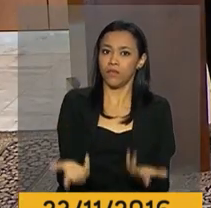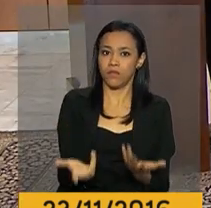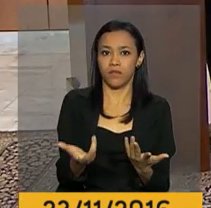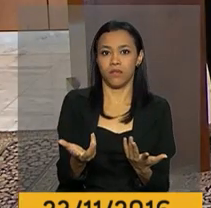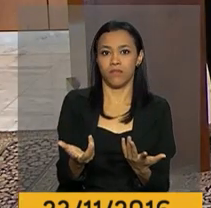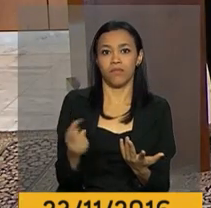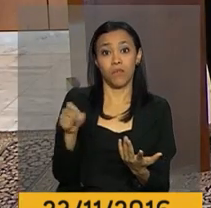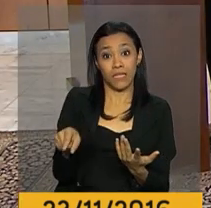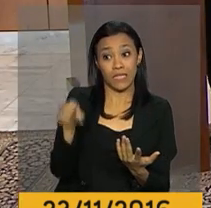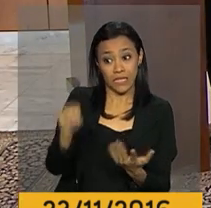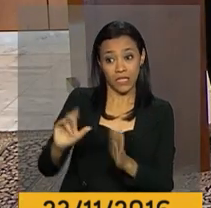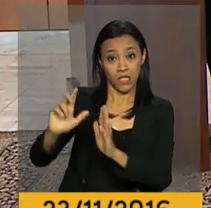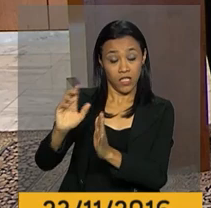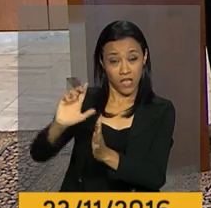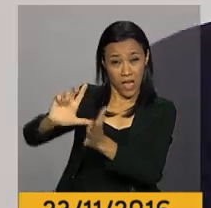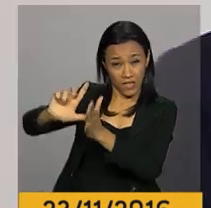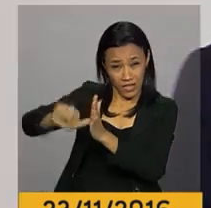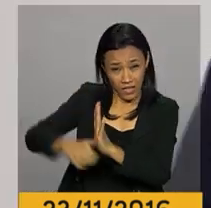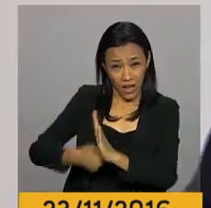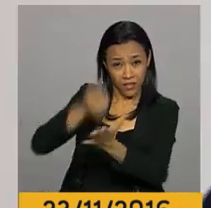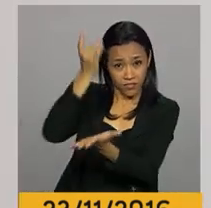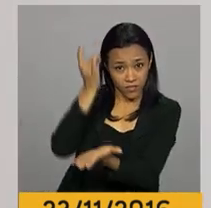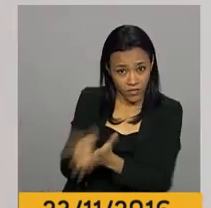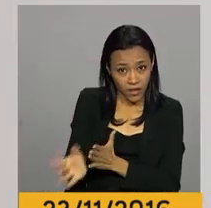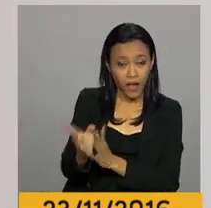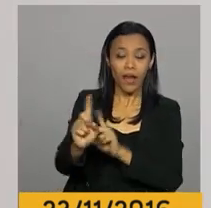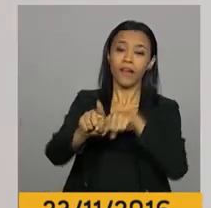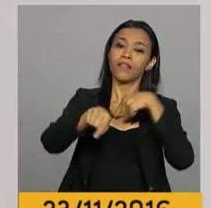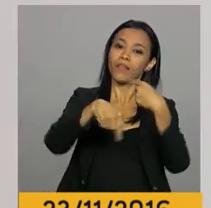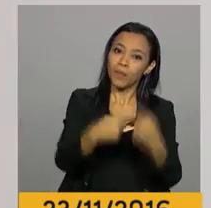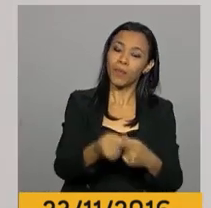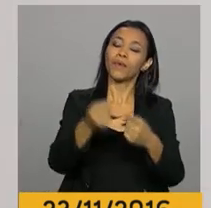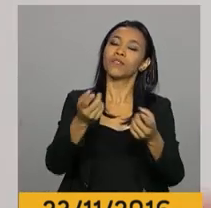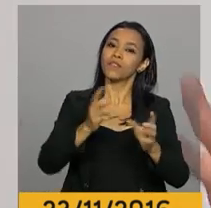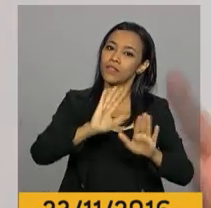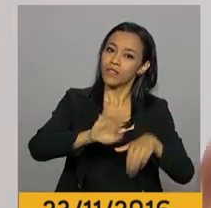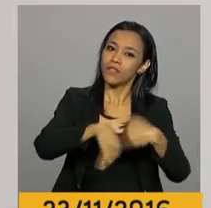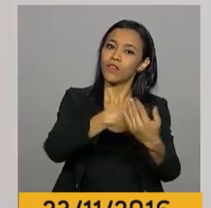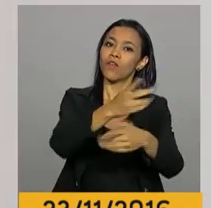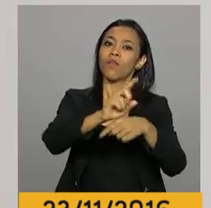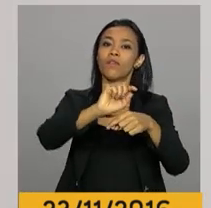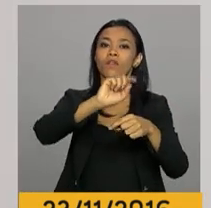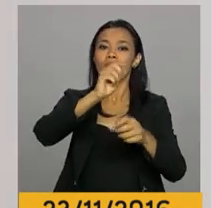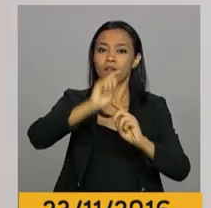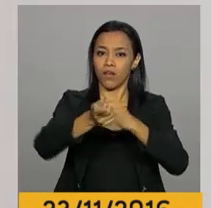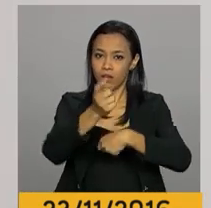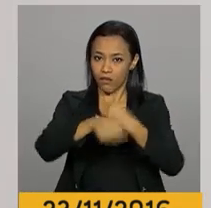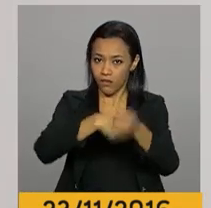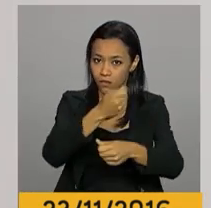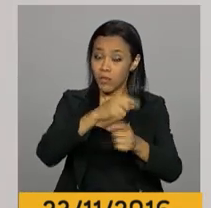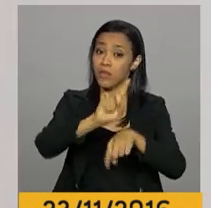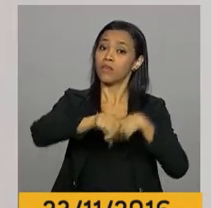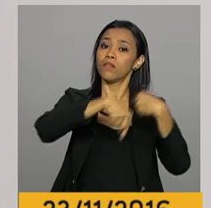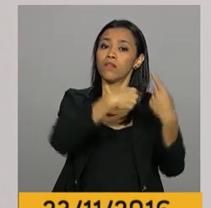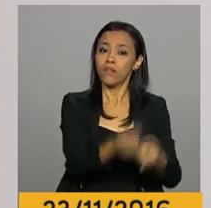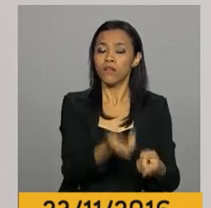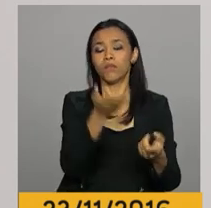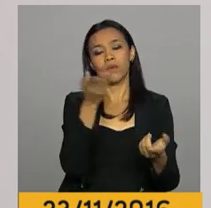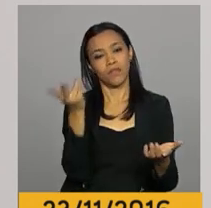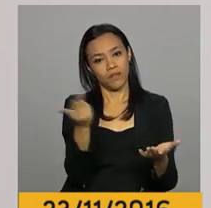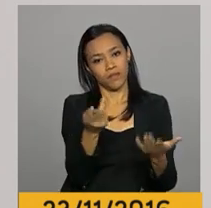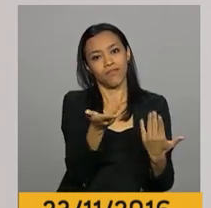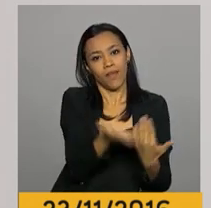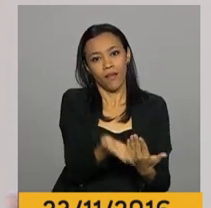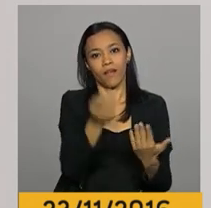recessão e com o crescimento é que vem o emprego nós temos fases determinadas que nós estamos